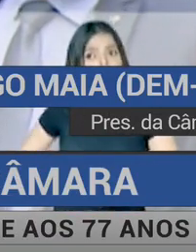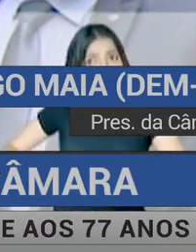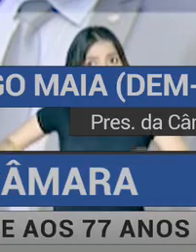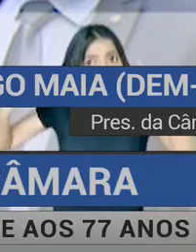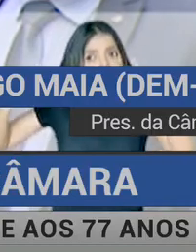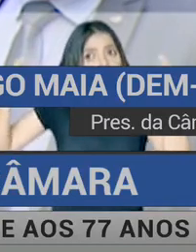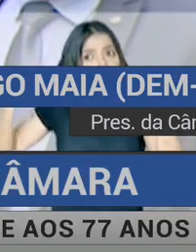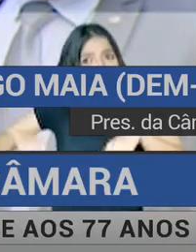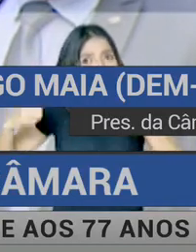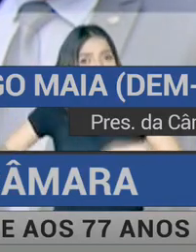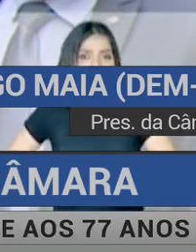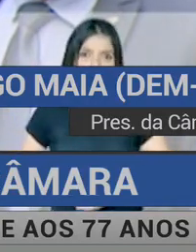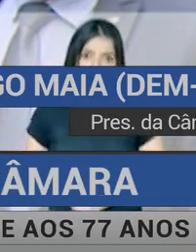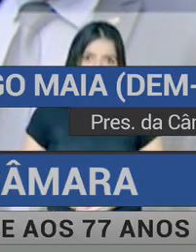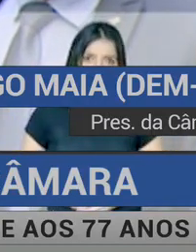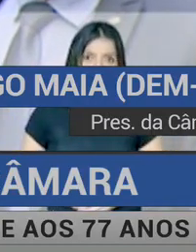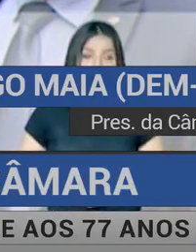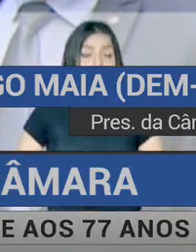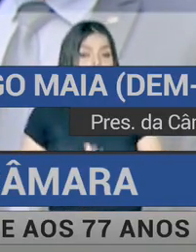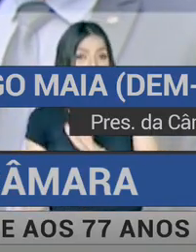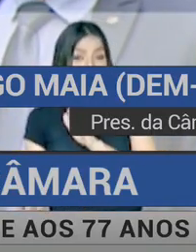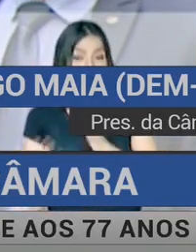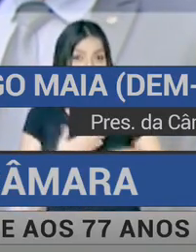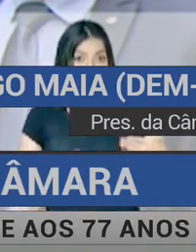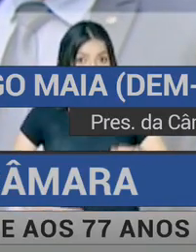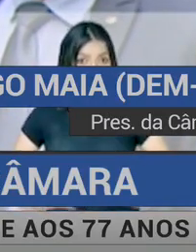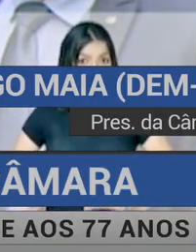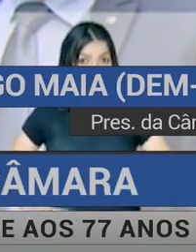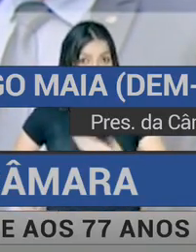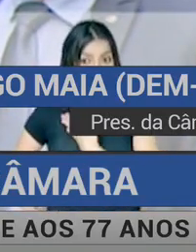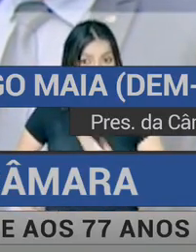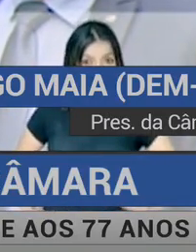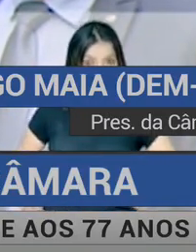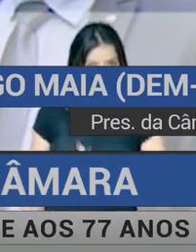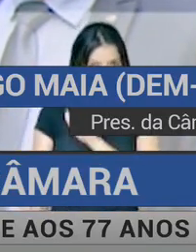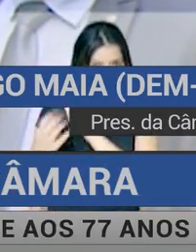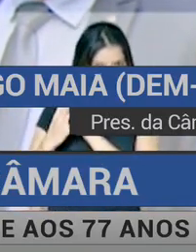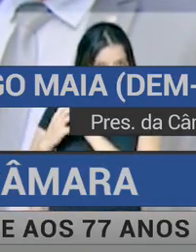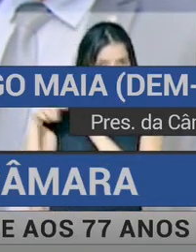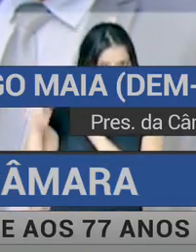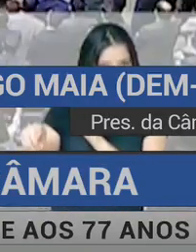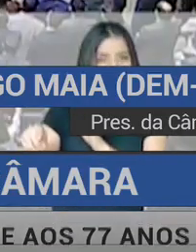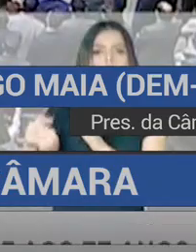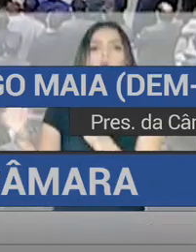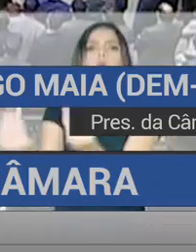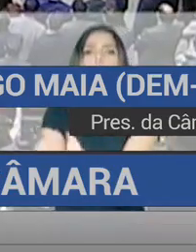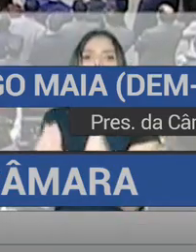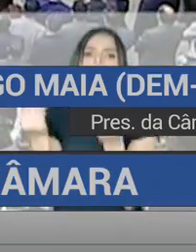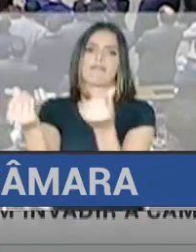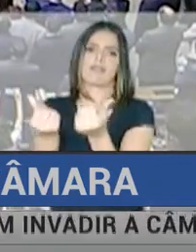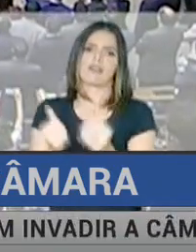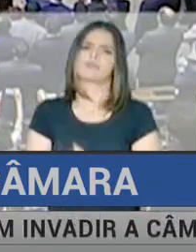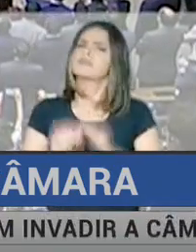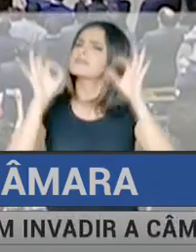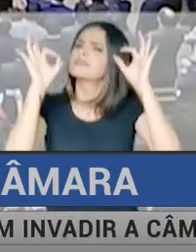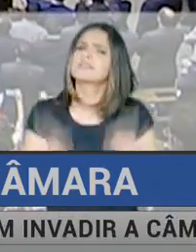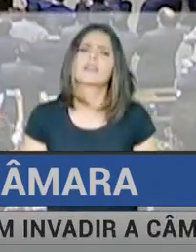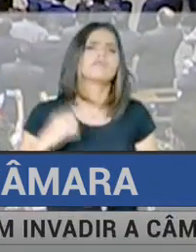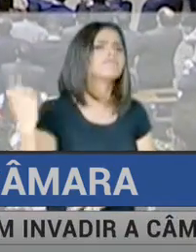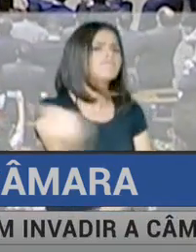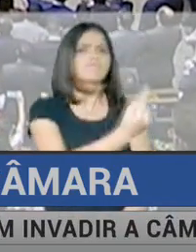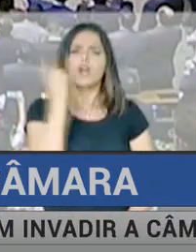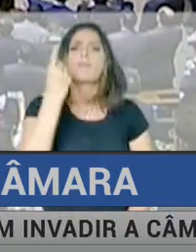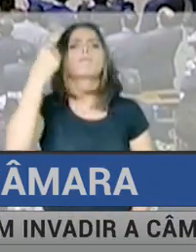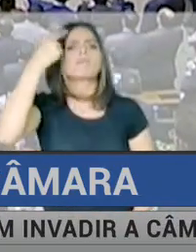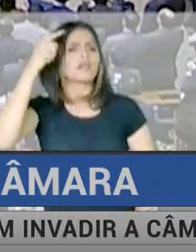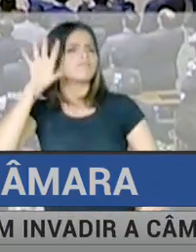precisamos enfrentar. Um serviço público de qualidade. Eu tenho certeza que dessa ponta até a outra, todos pensam